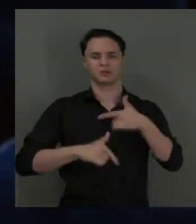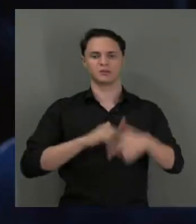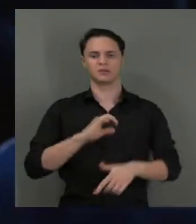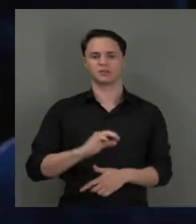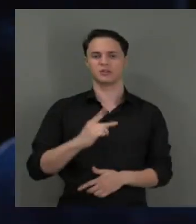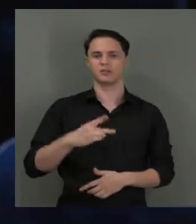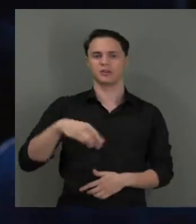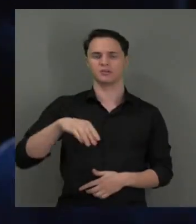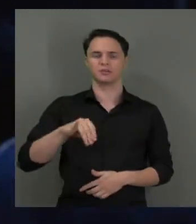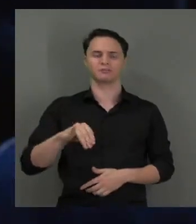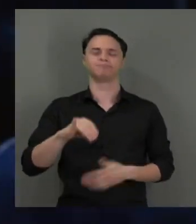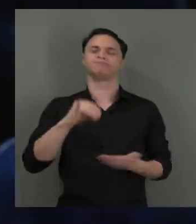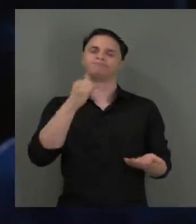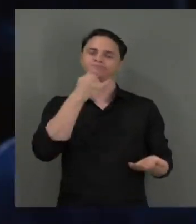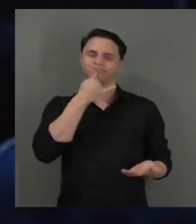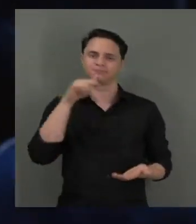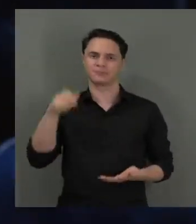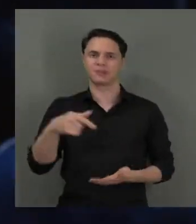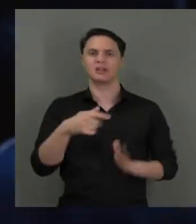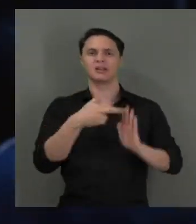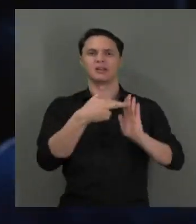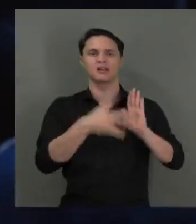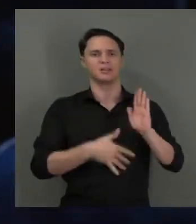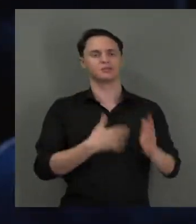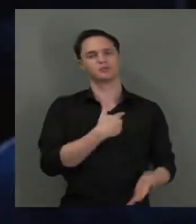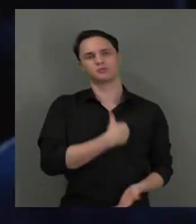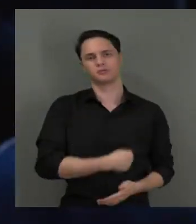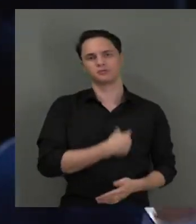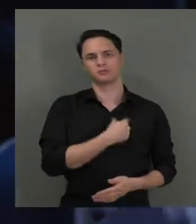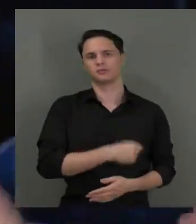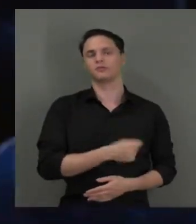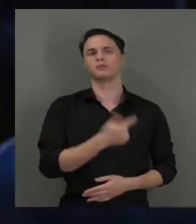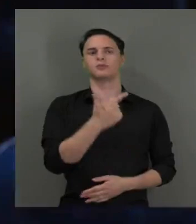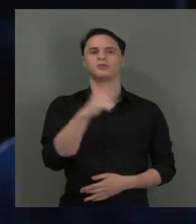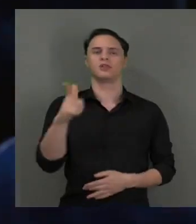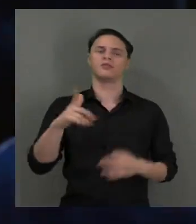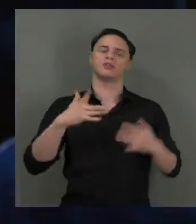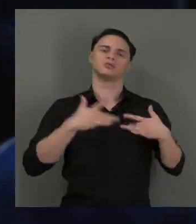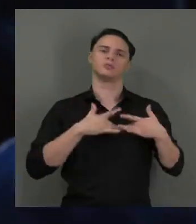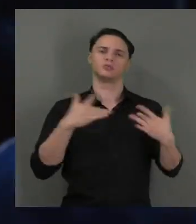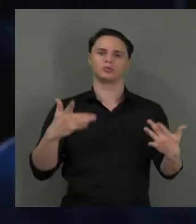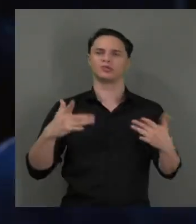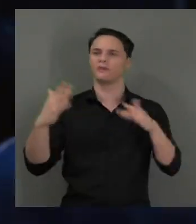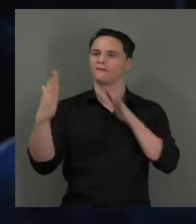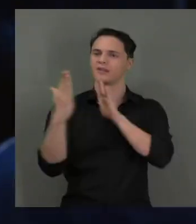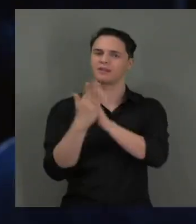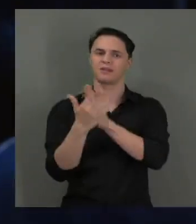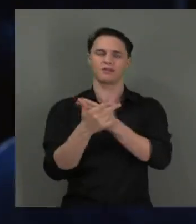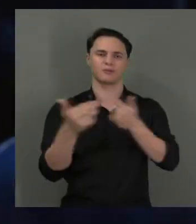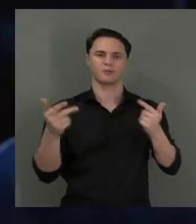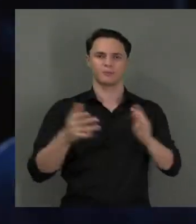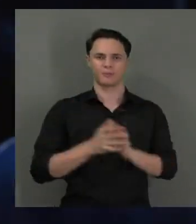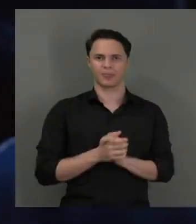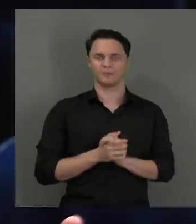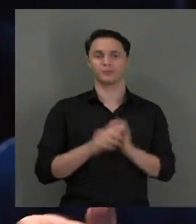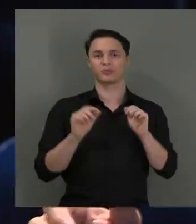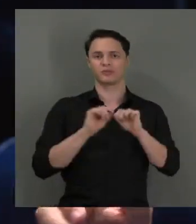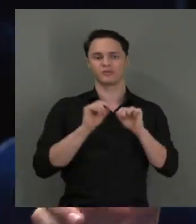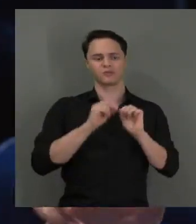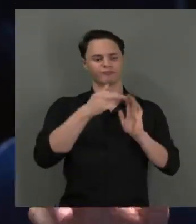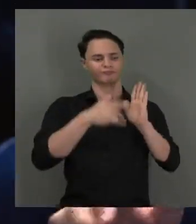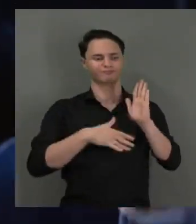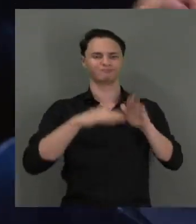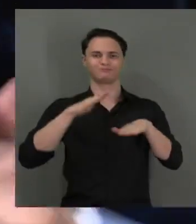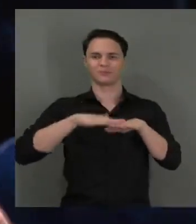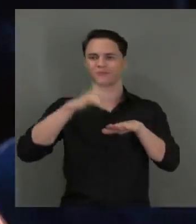É uma pena que a relatora não tenha tido a disposição de enfrentar esses fatos. E ela fez um relatório que é mais fruto